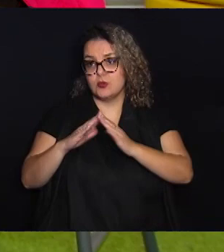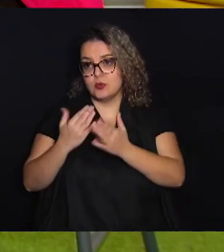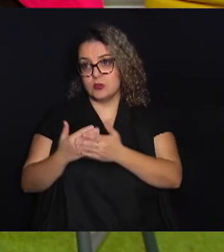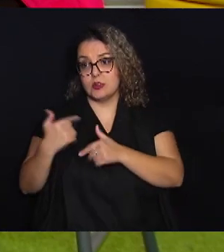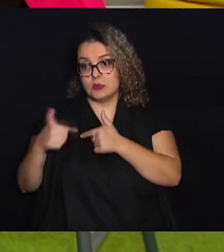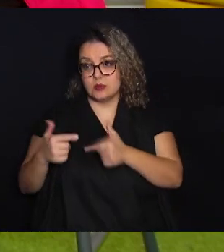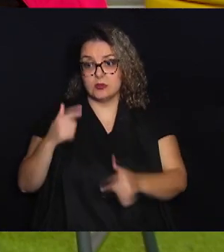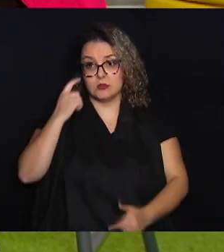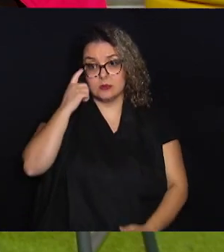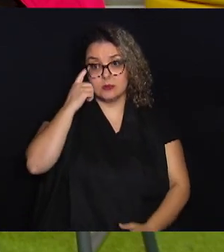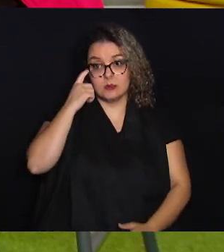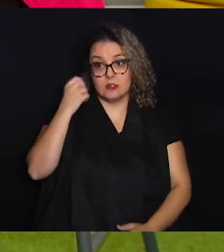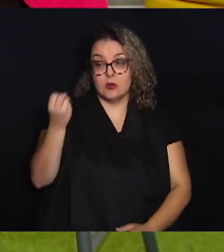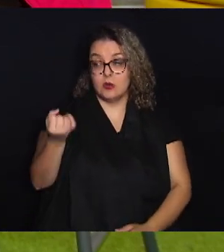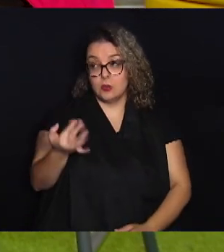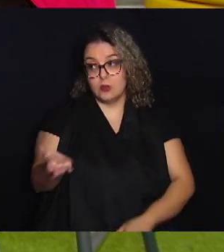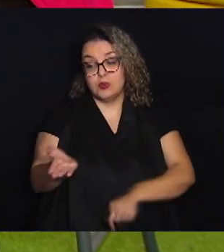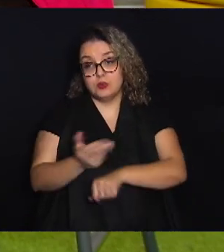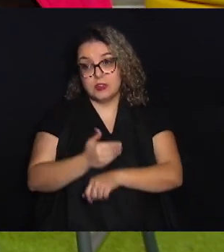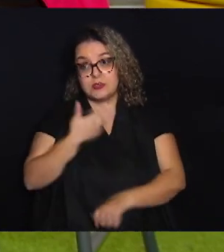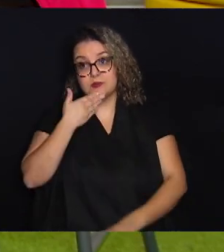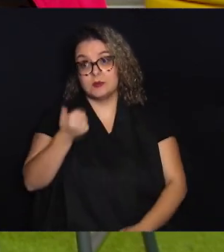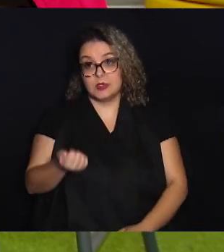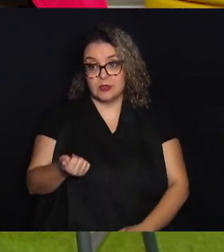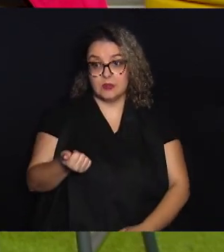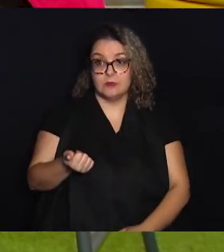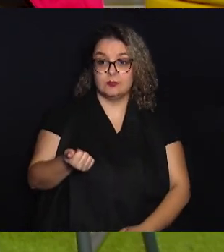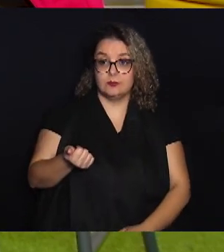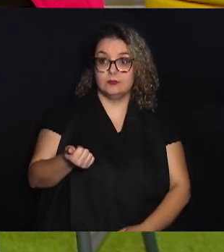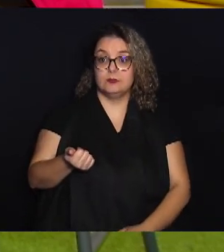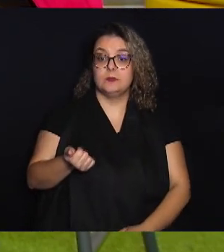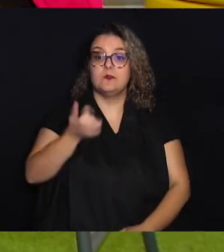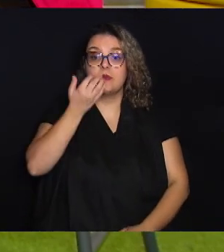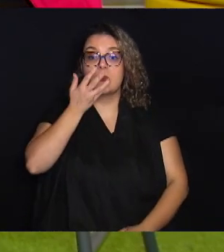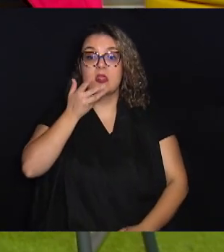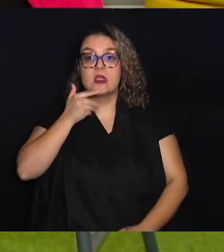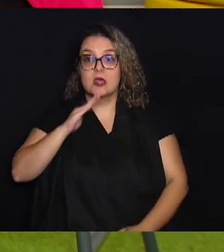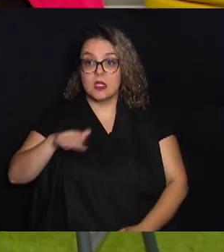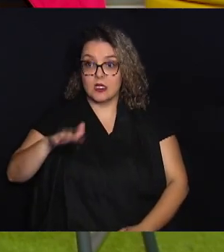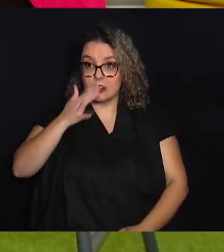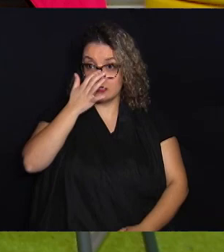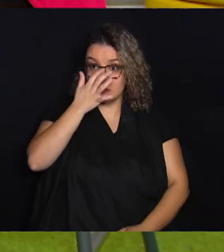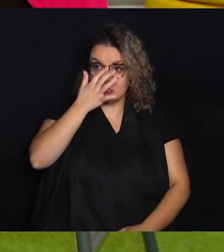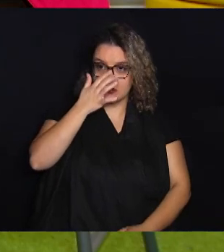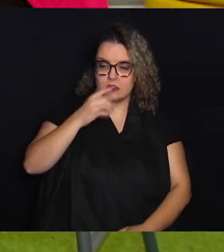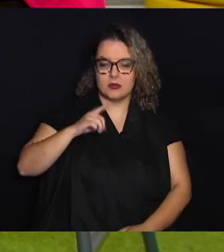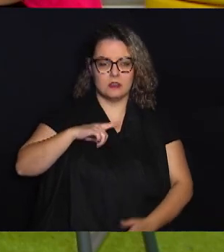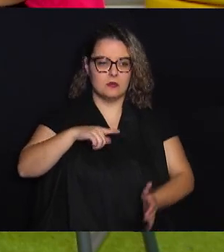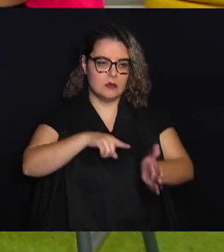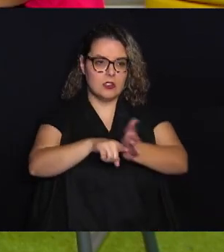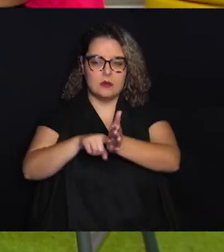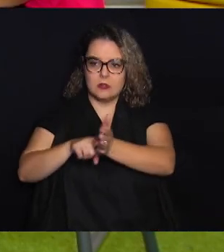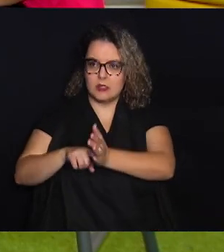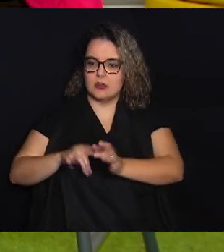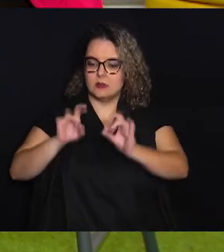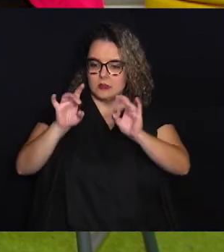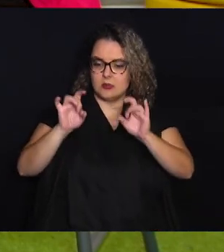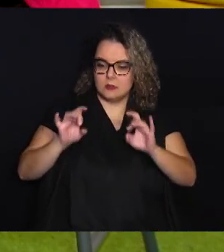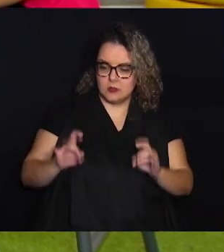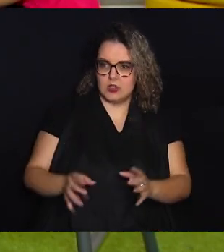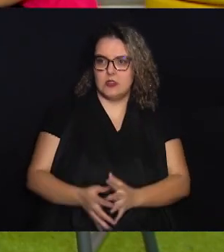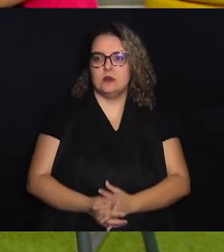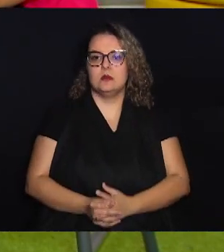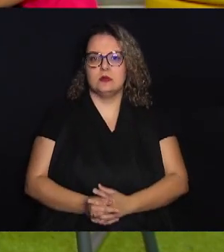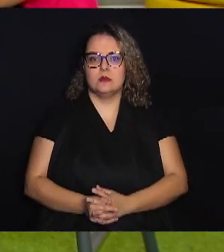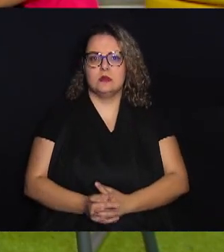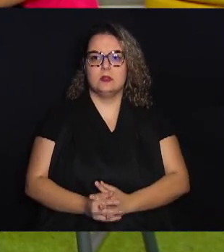trabalho, quanto antes, melhor. A criança, existem aí pesquisas, especialistas